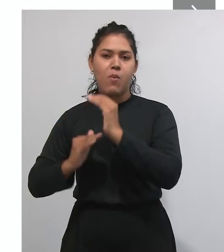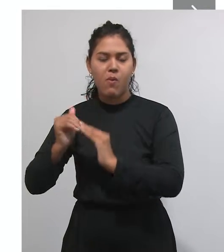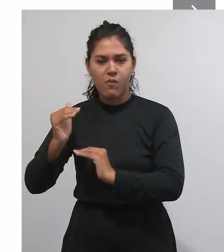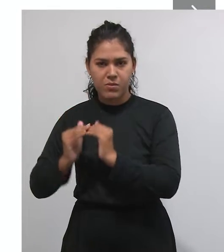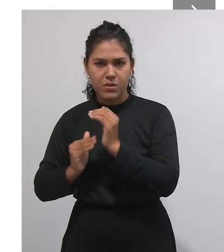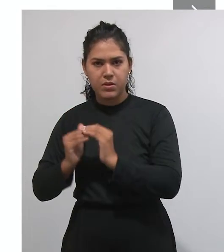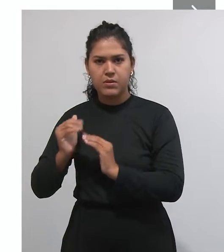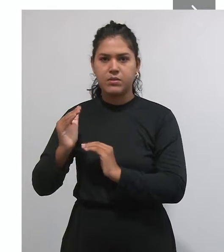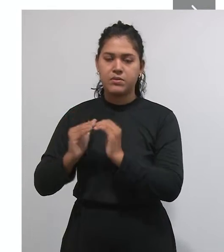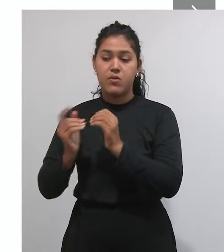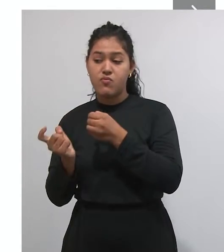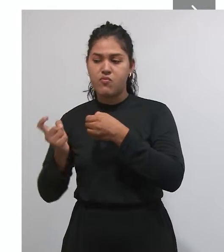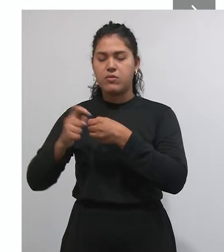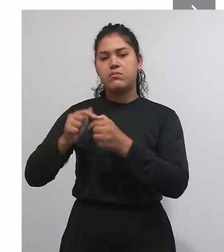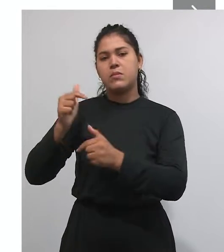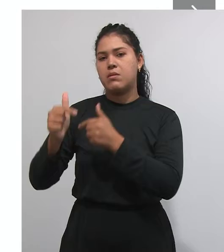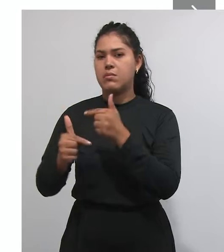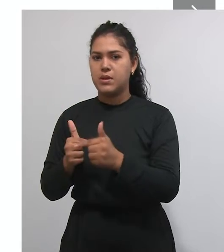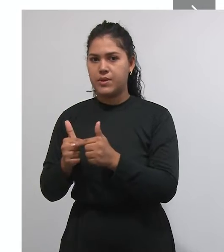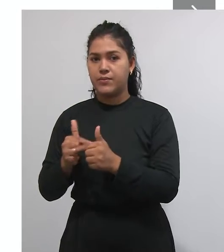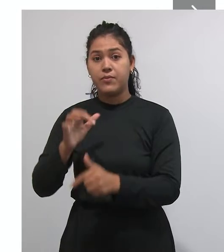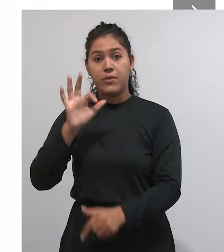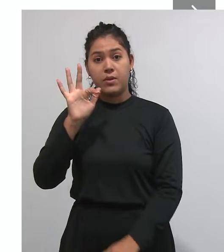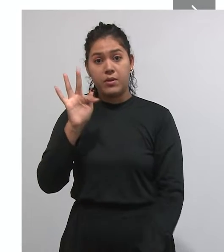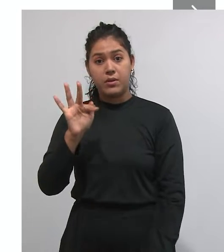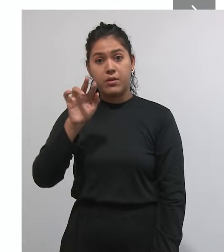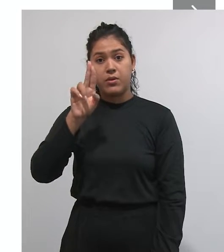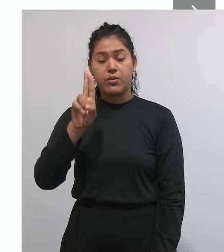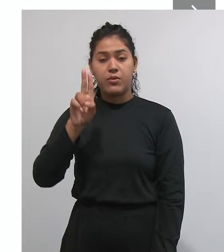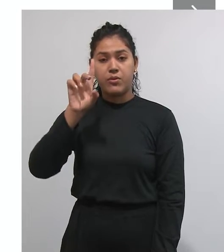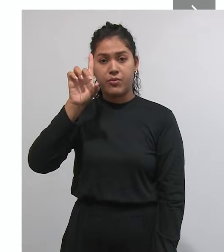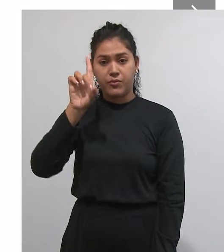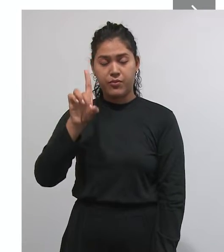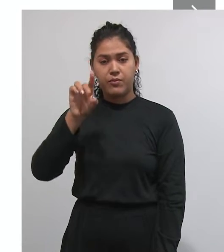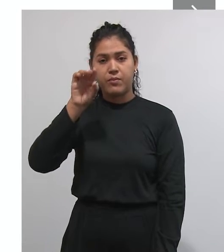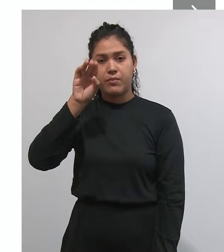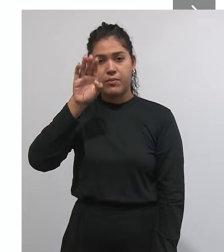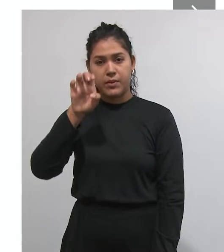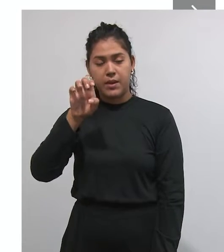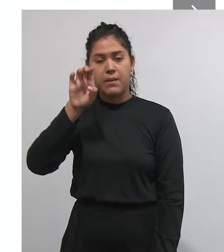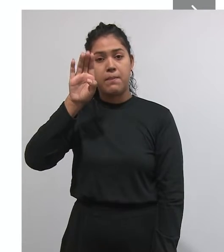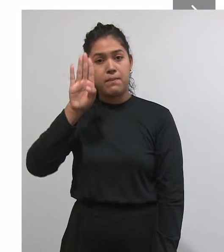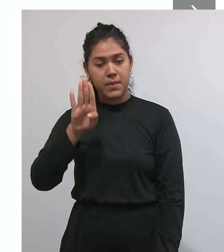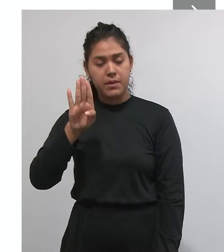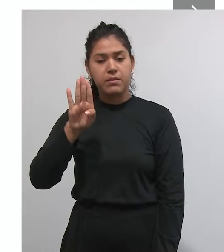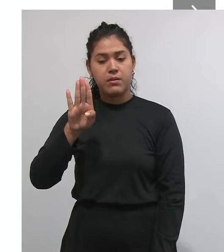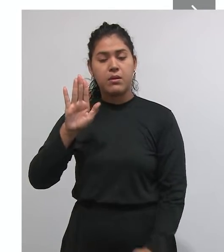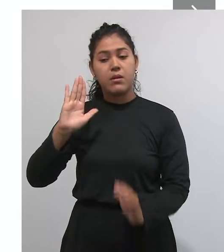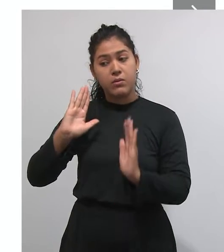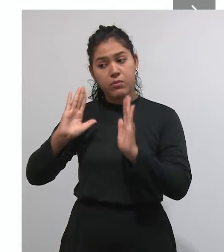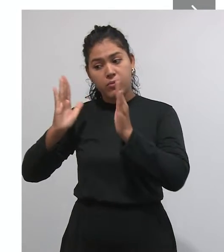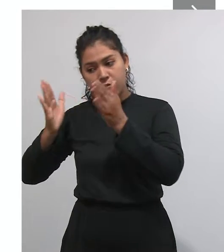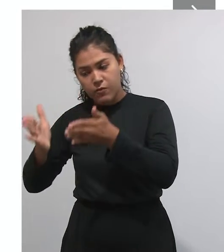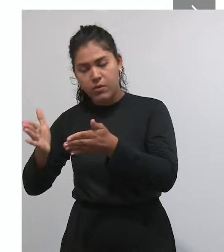em desvio de função. Então, com relação ao Fundeb, os recursos do Fundeb não podem